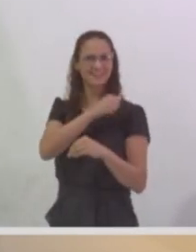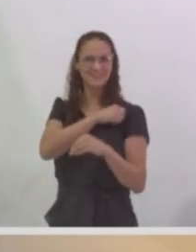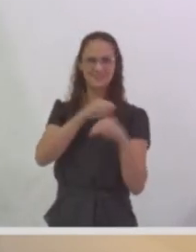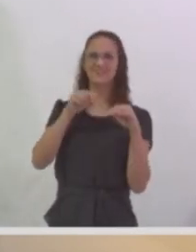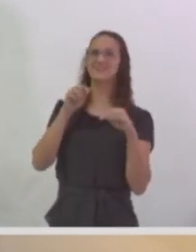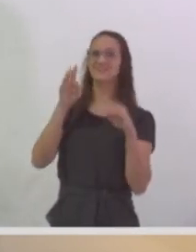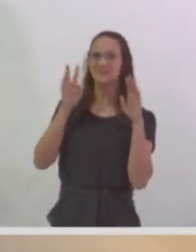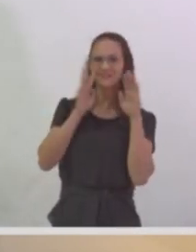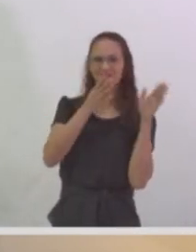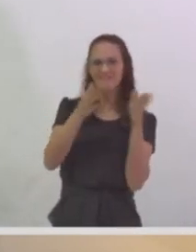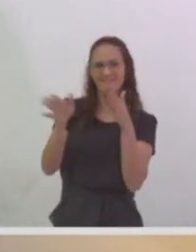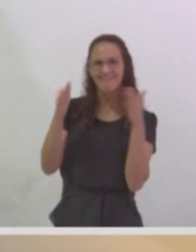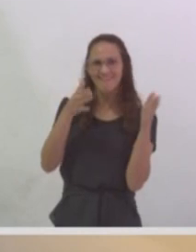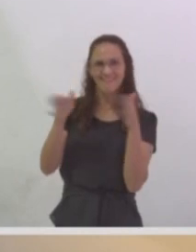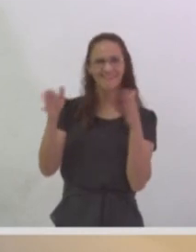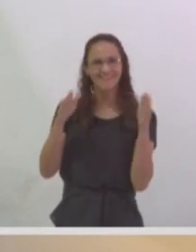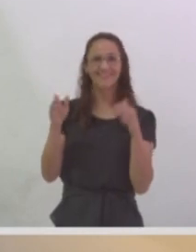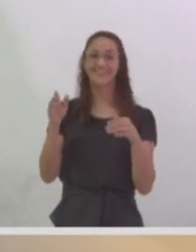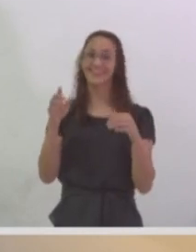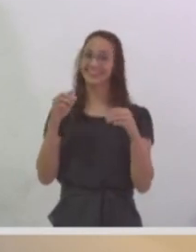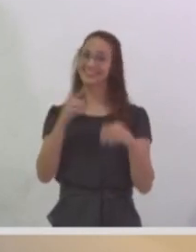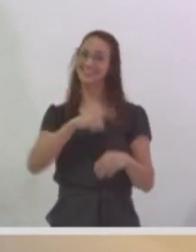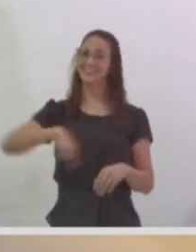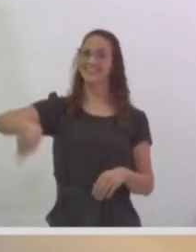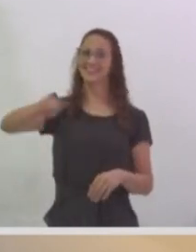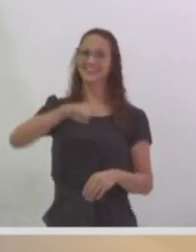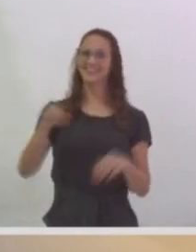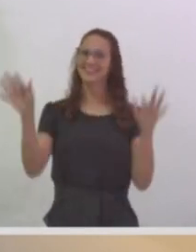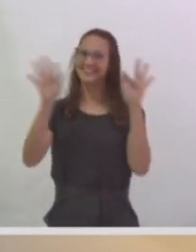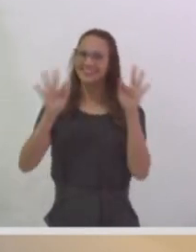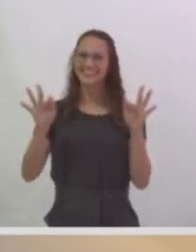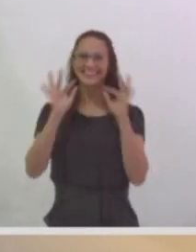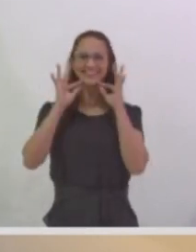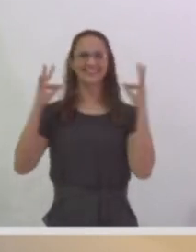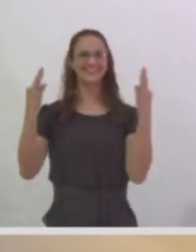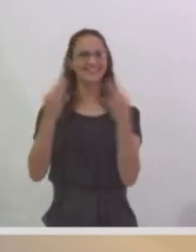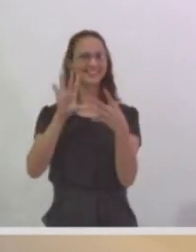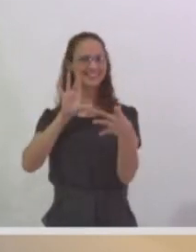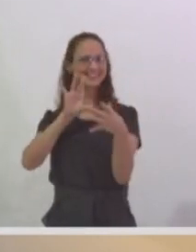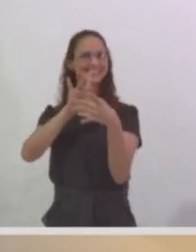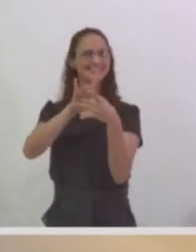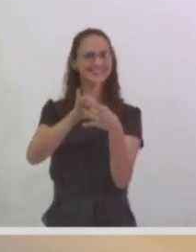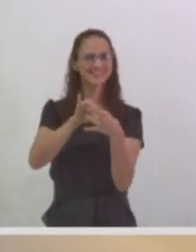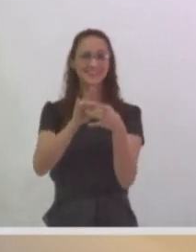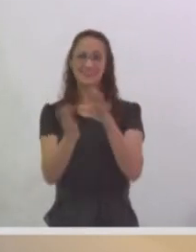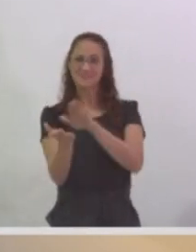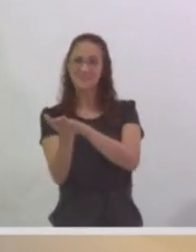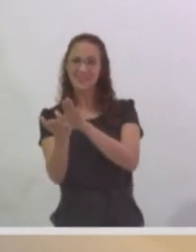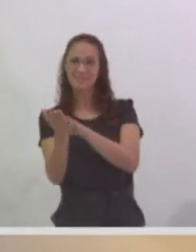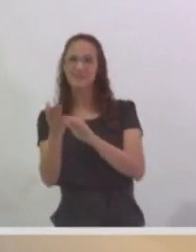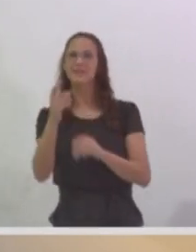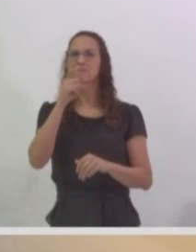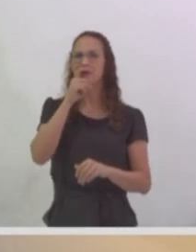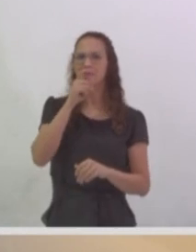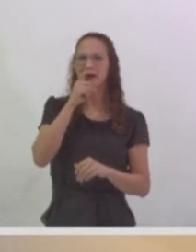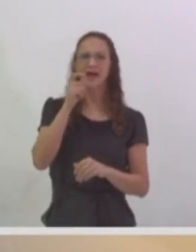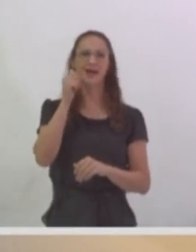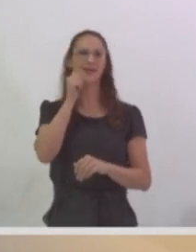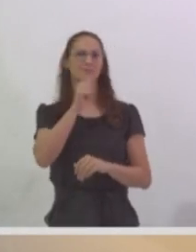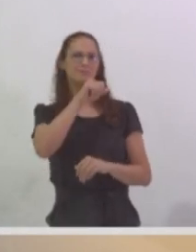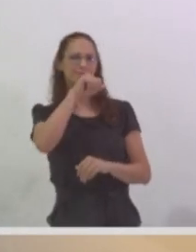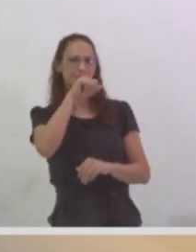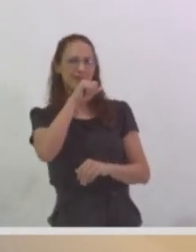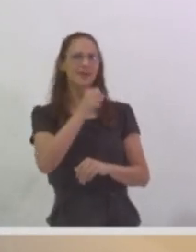Estamos muito felizes com essa participação da família. Por isso, quero deixar meu parabéns a você, papai, mamãe, titia, titio, vovó,